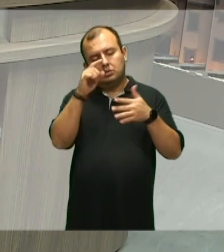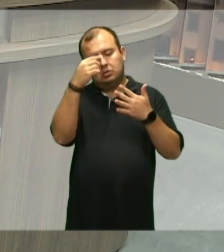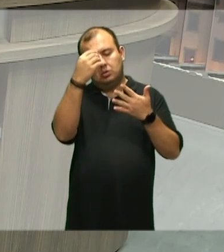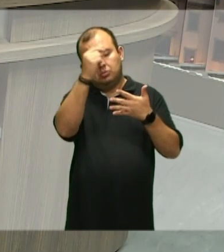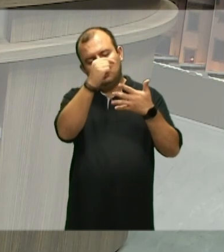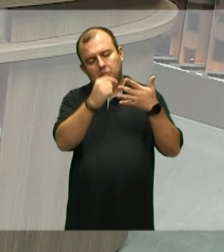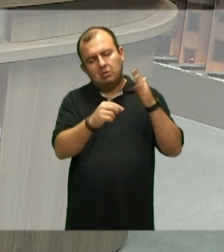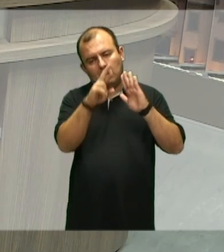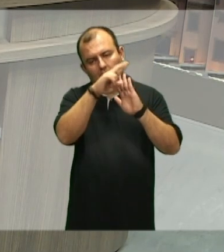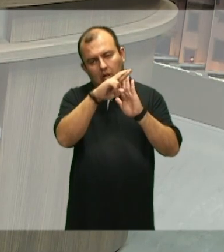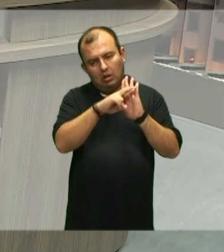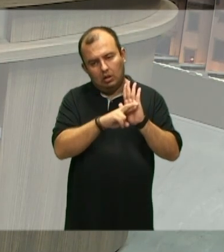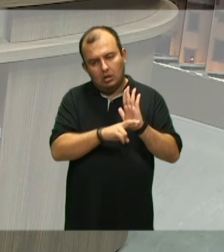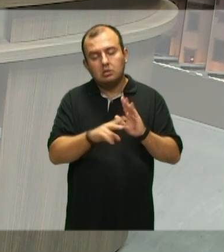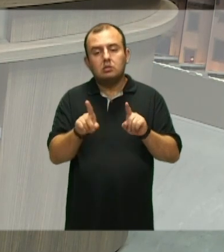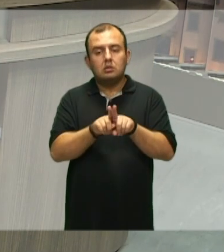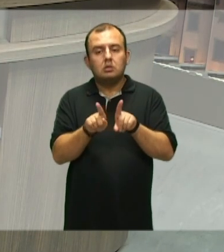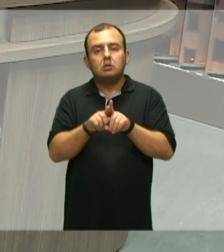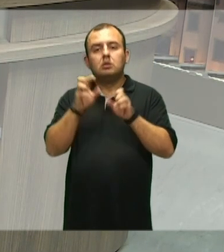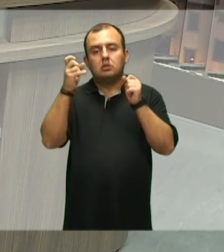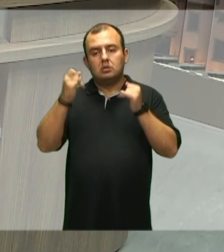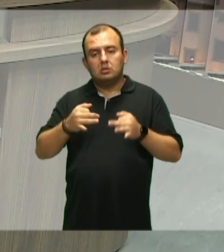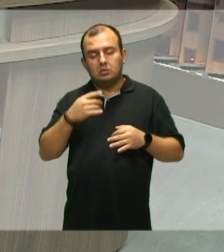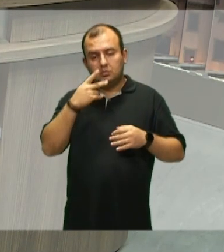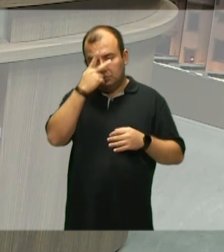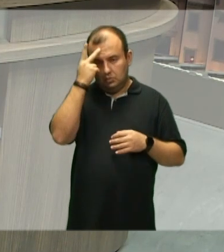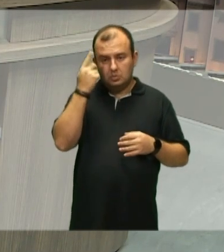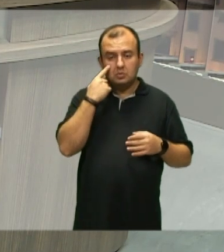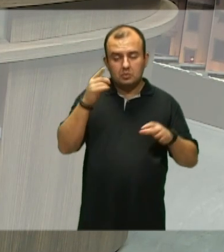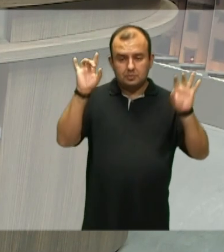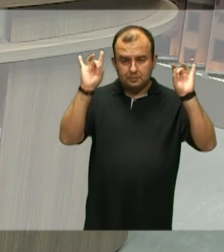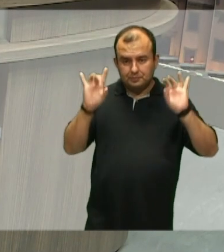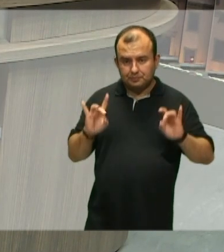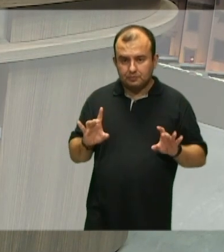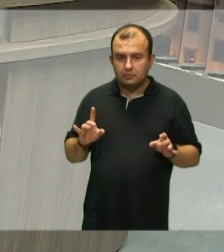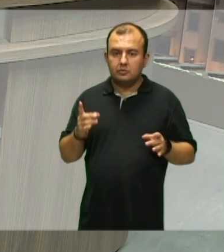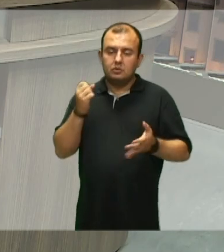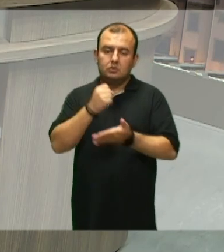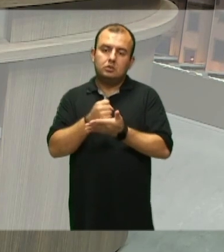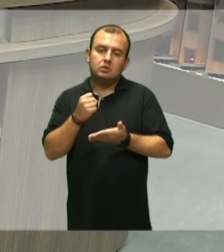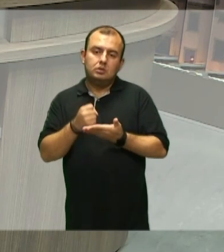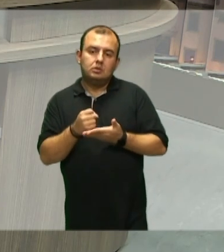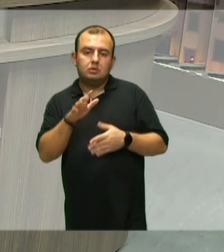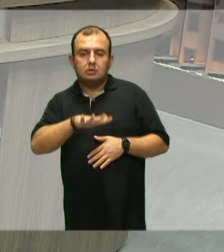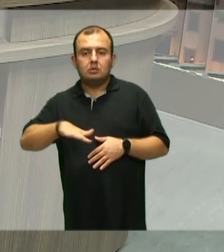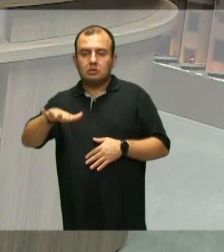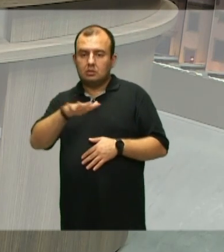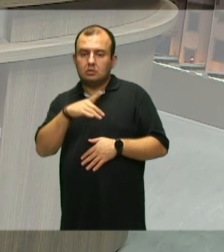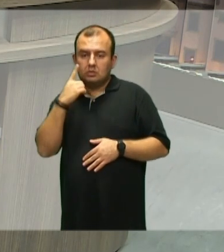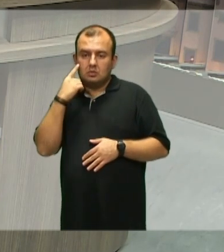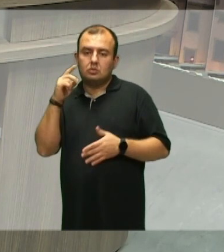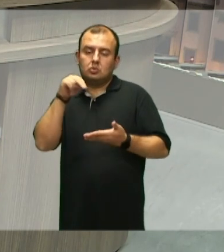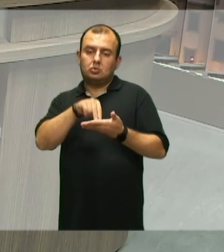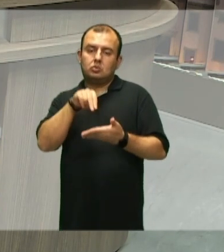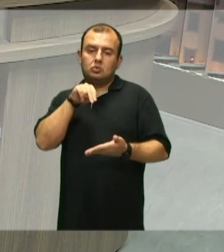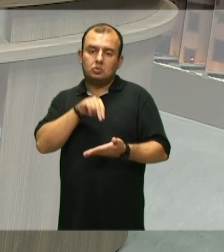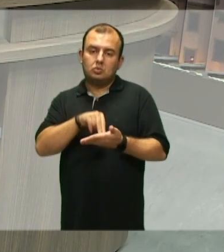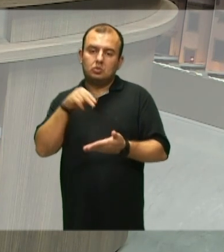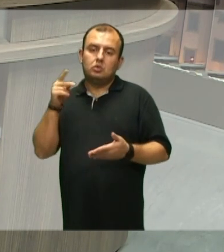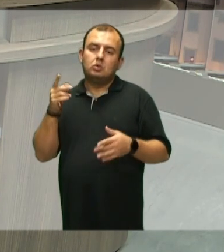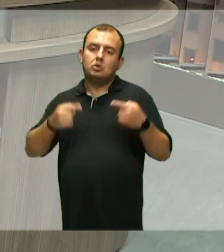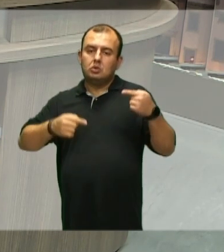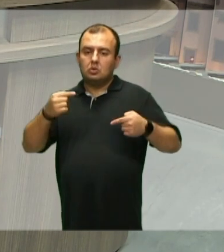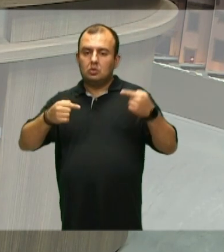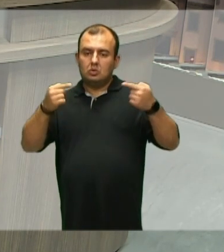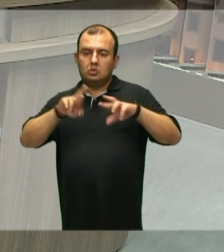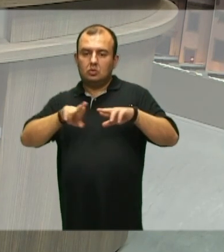regras. A gente passa por pareceristas que são especialistas, que são contratados, né, da área, que dão notas. A gente concorre